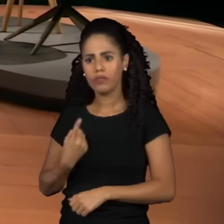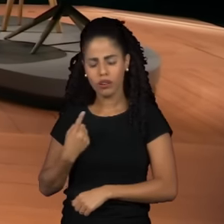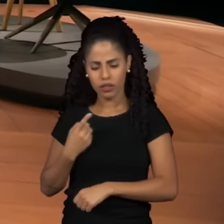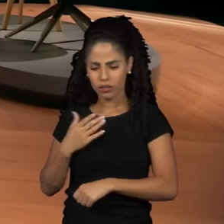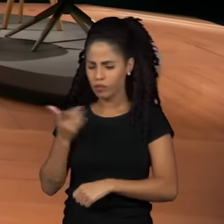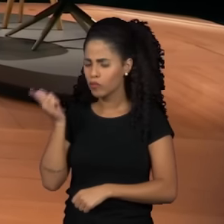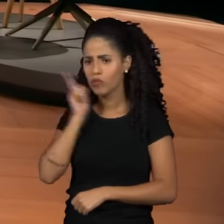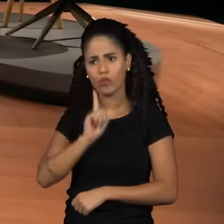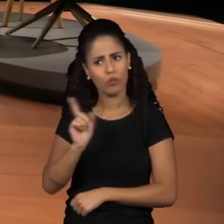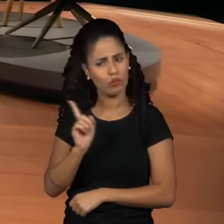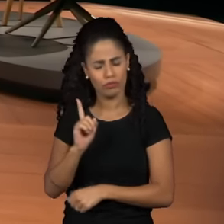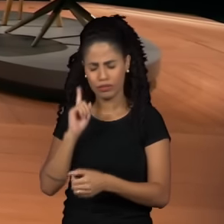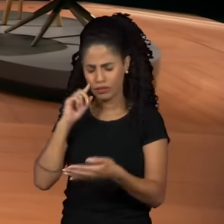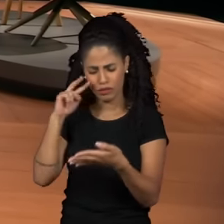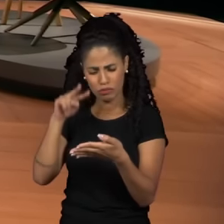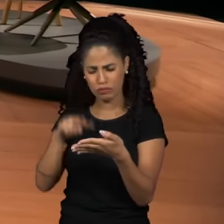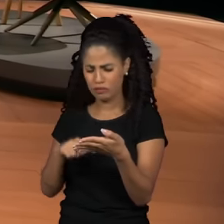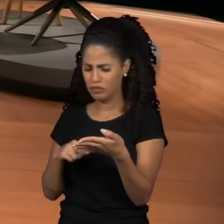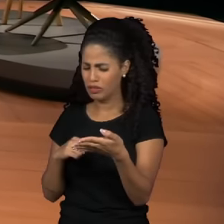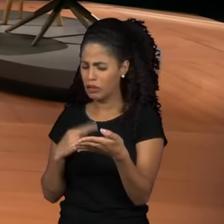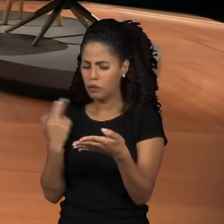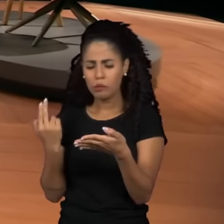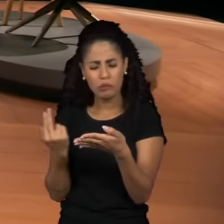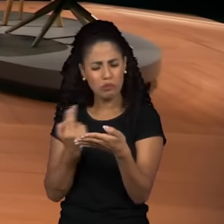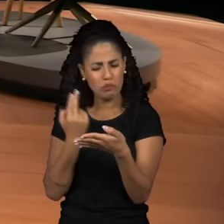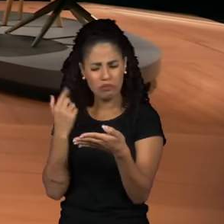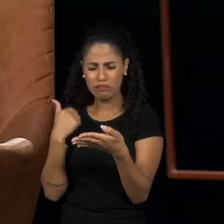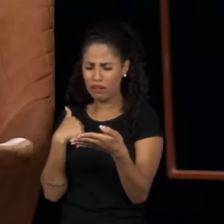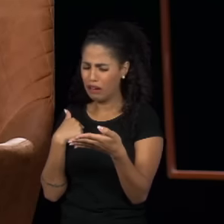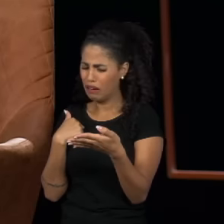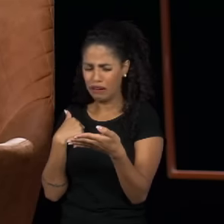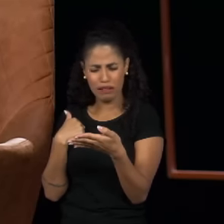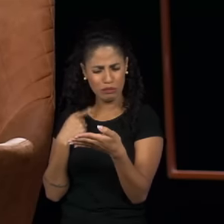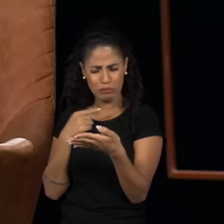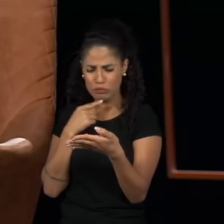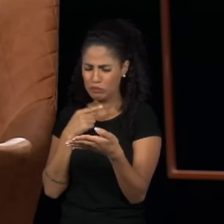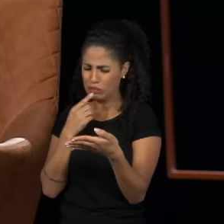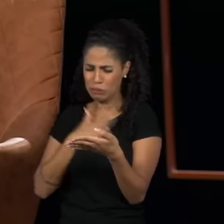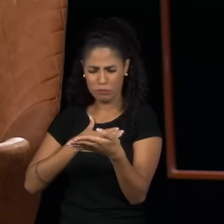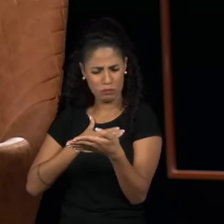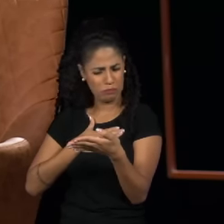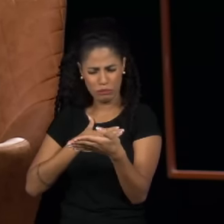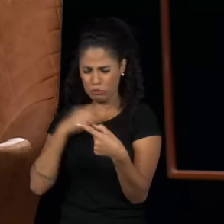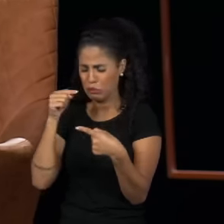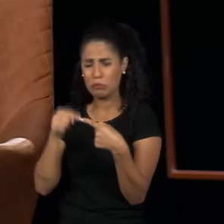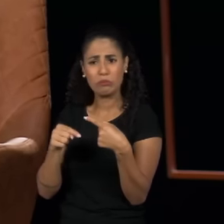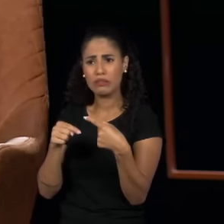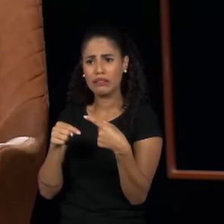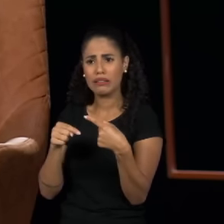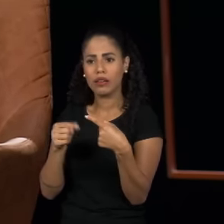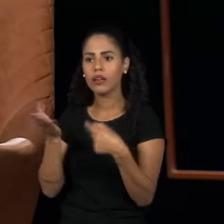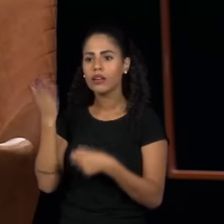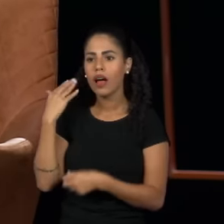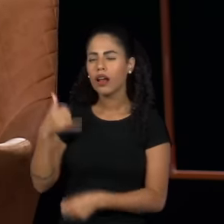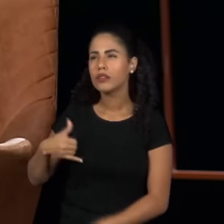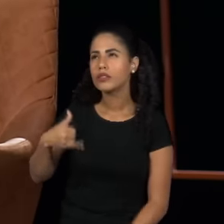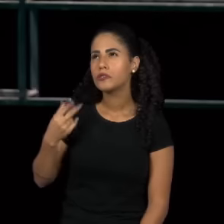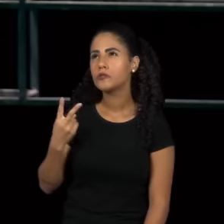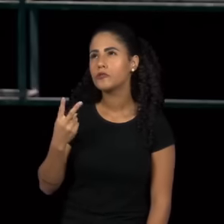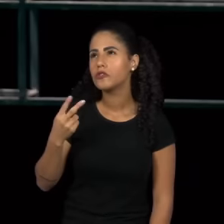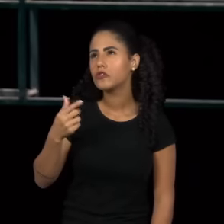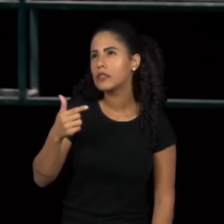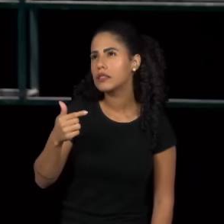Jura? Eu falei, isso é muito grande para mim, não vou conseguir. Na época, eu tinha, acho que 27